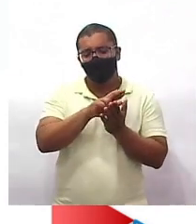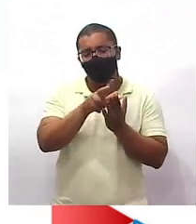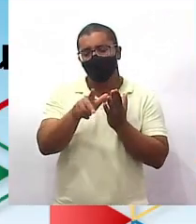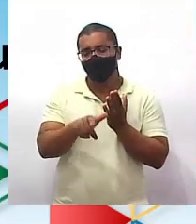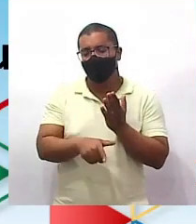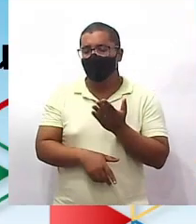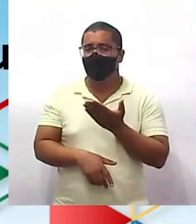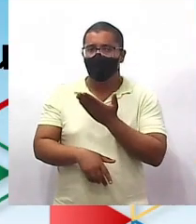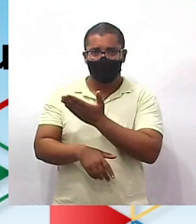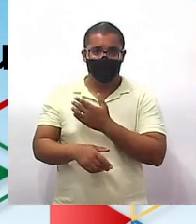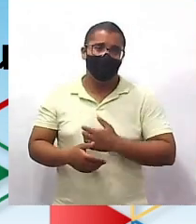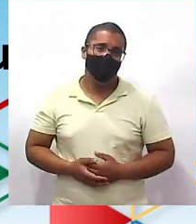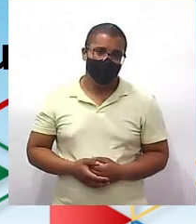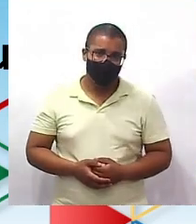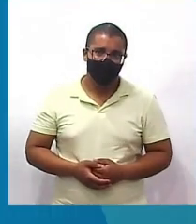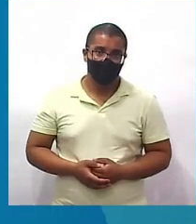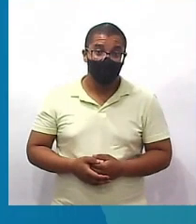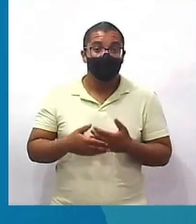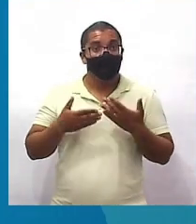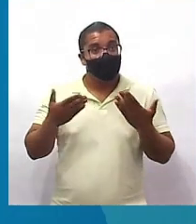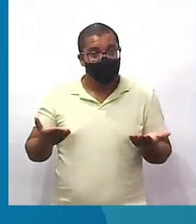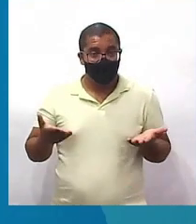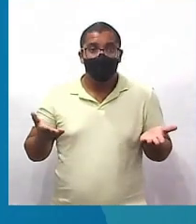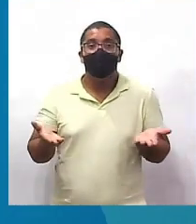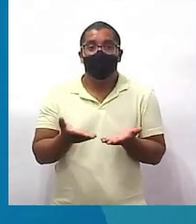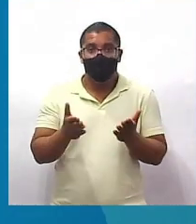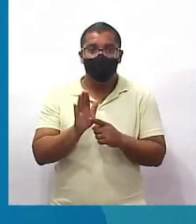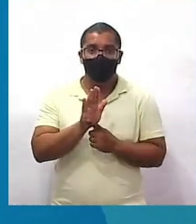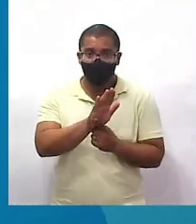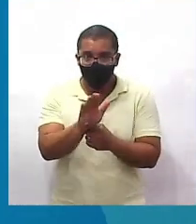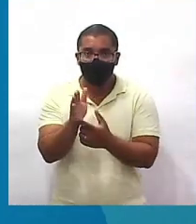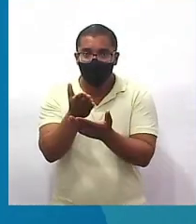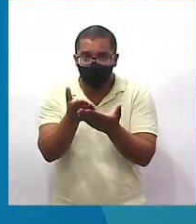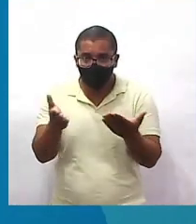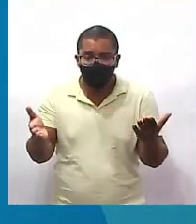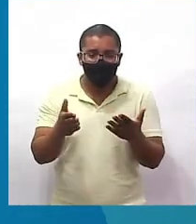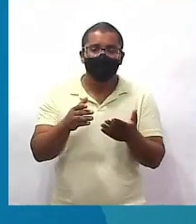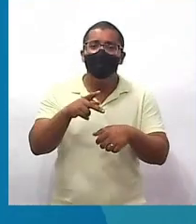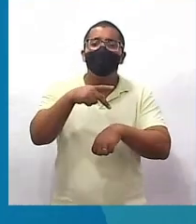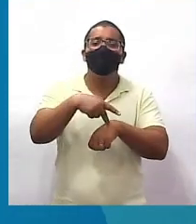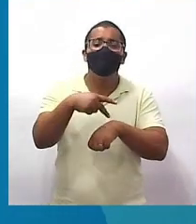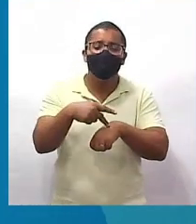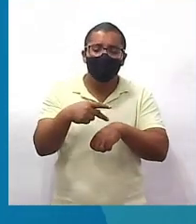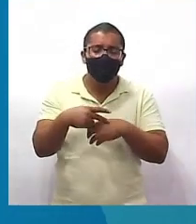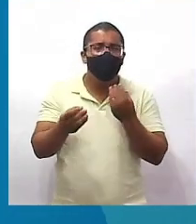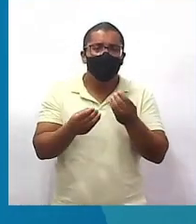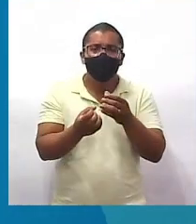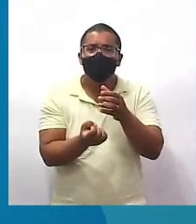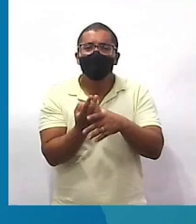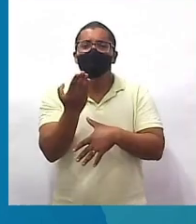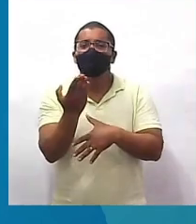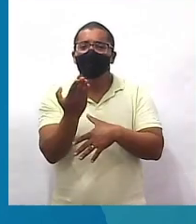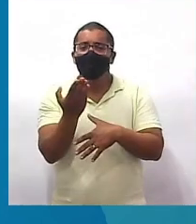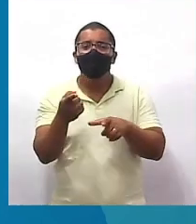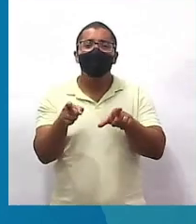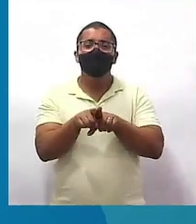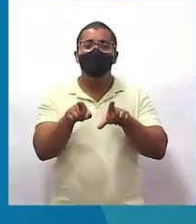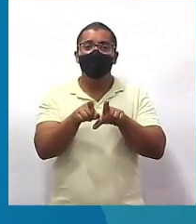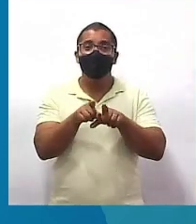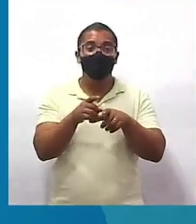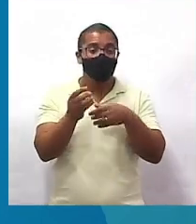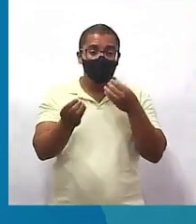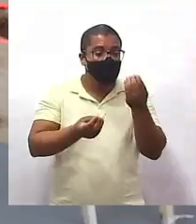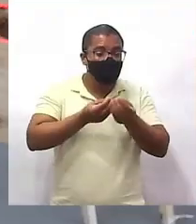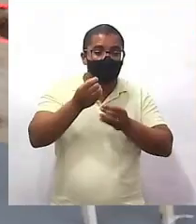são metamórficas. Bom, hoje eu mostrei para vocês como é que as rochas elas foram formadas e como é